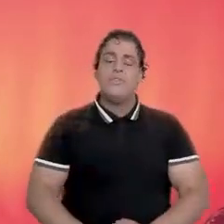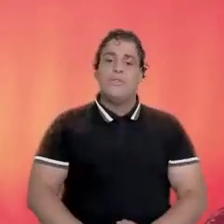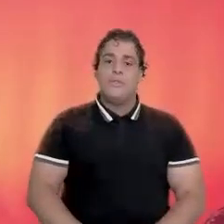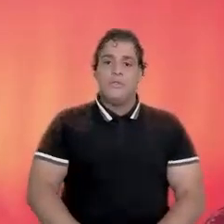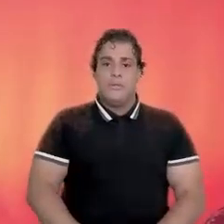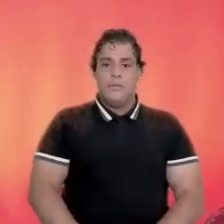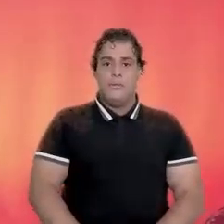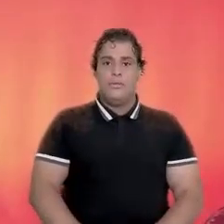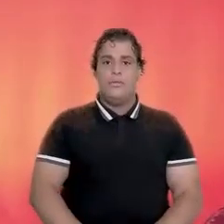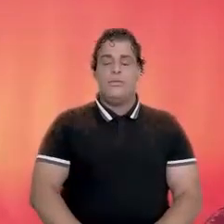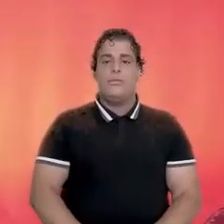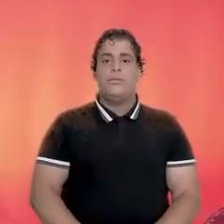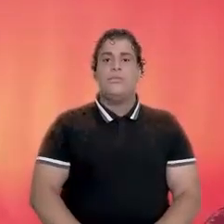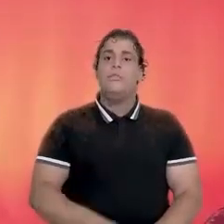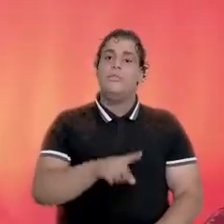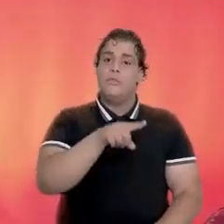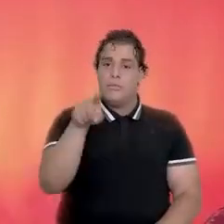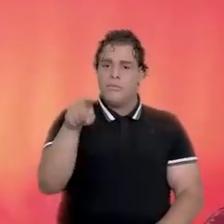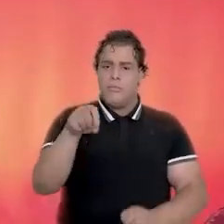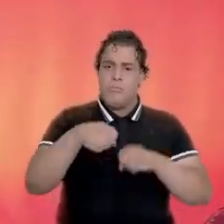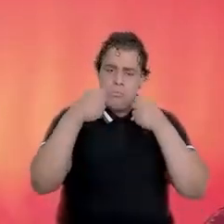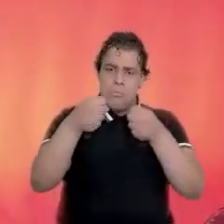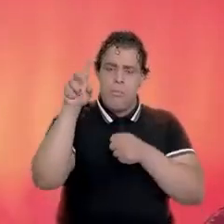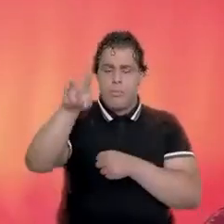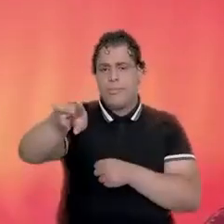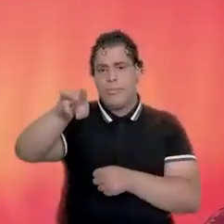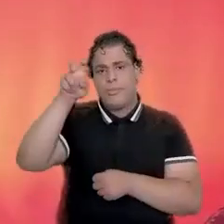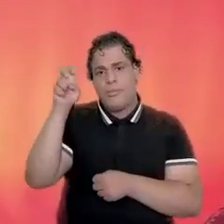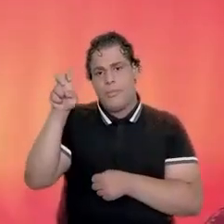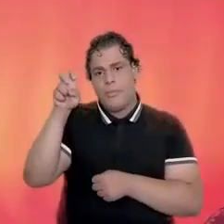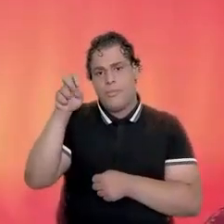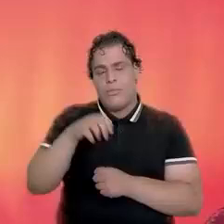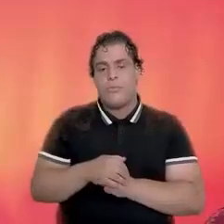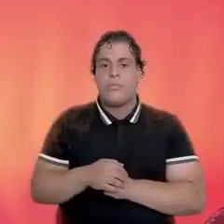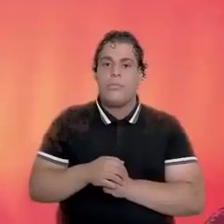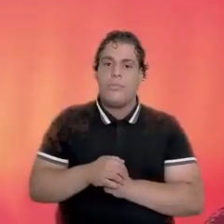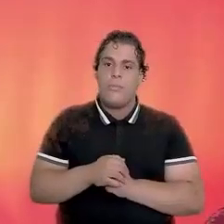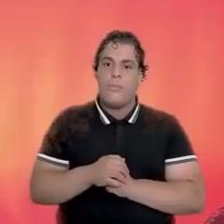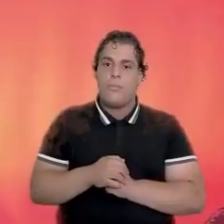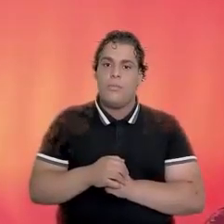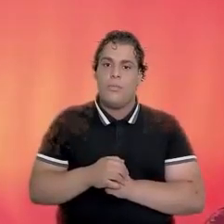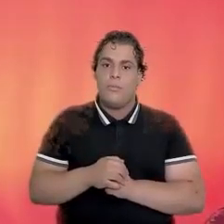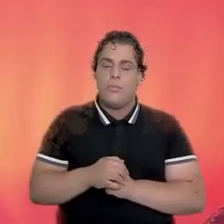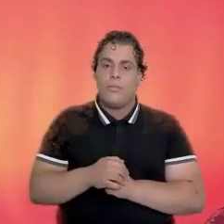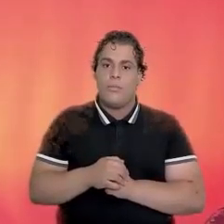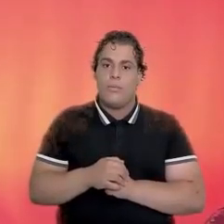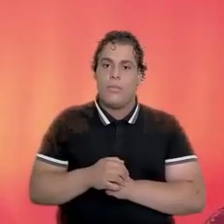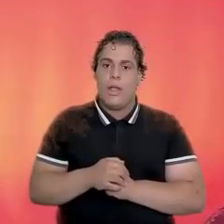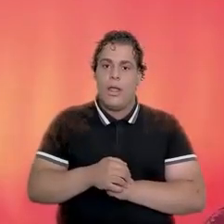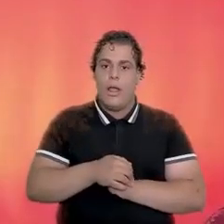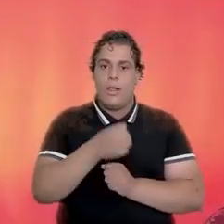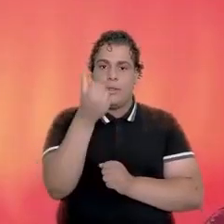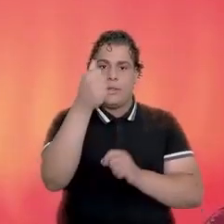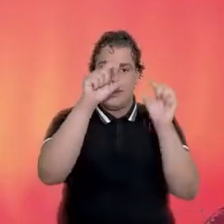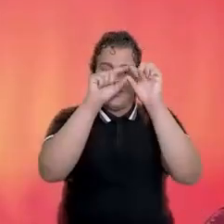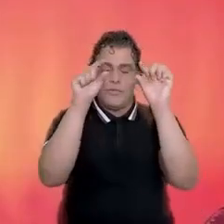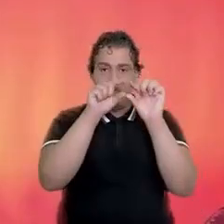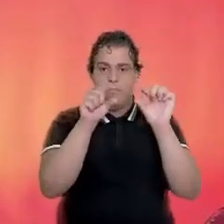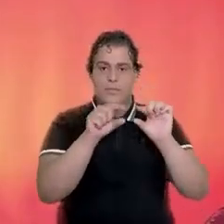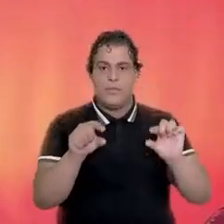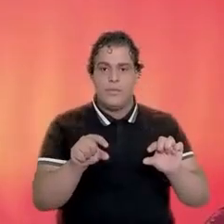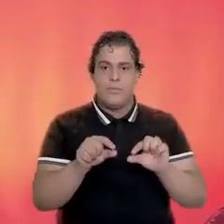de aldravia, vocês podem perceber esses 6 versos que